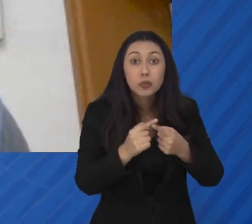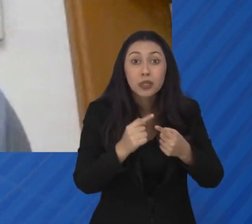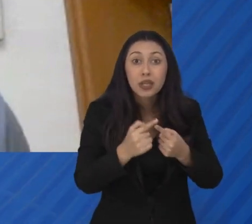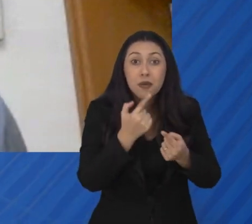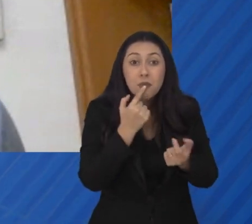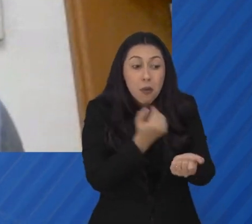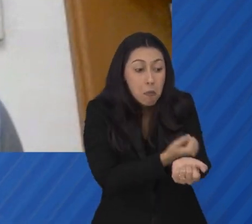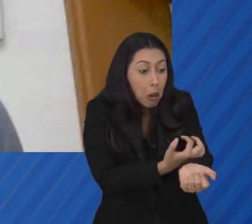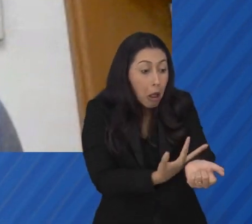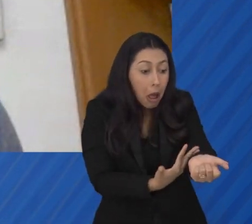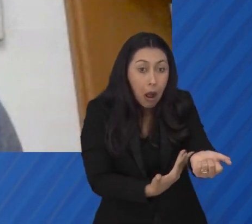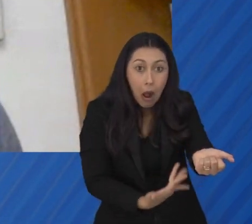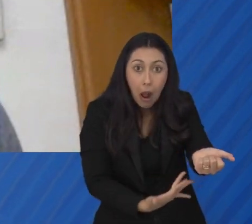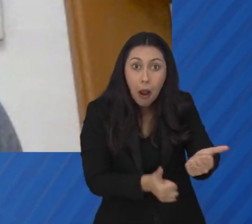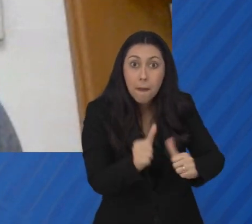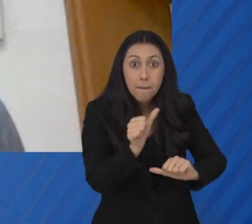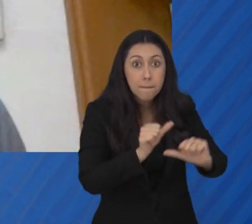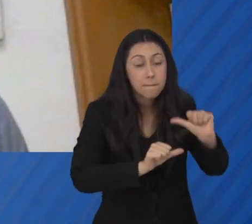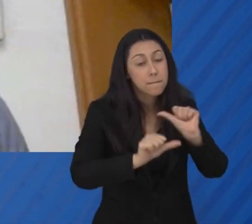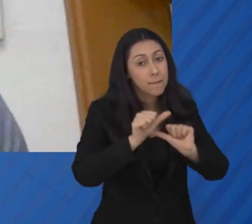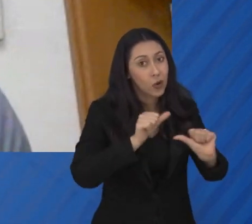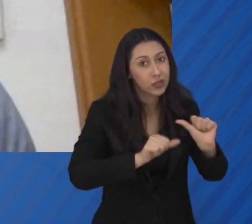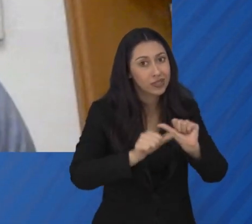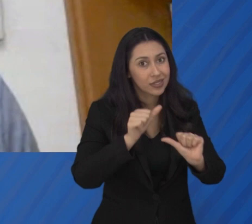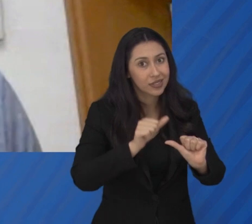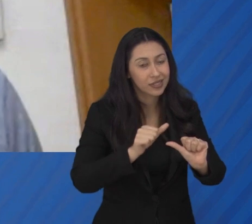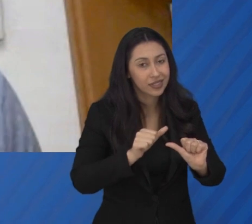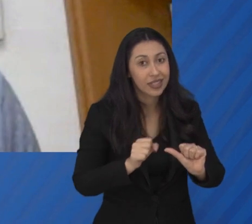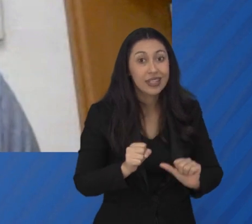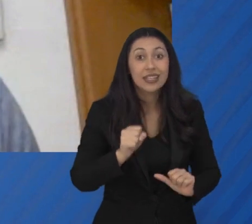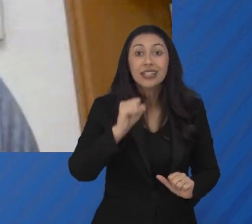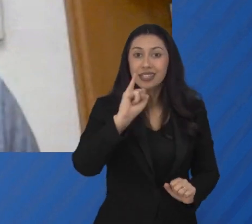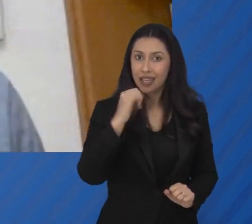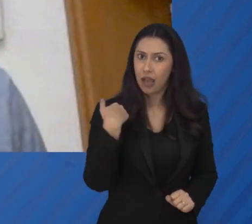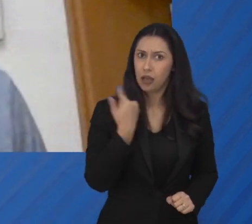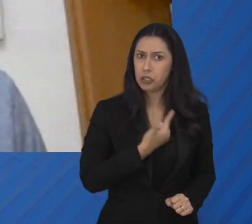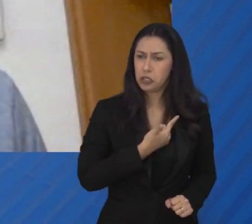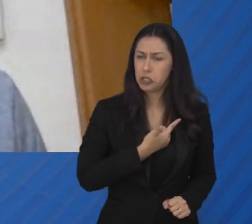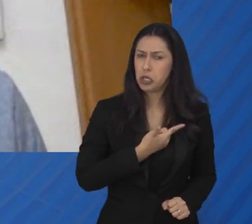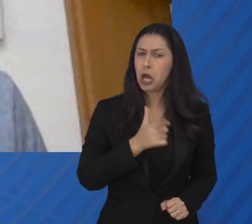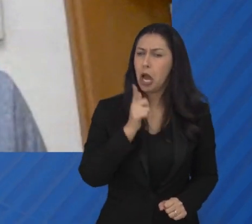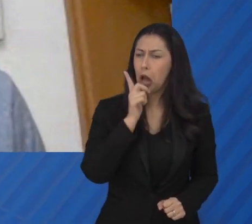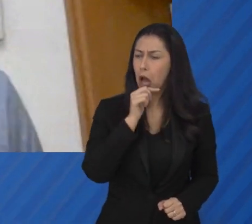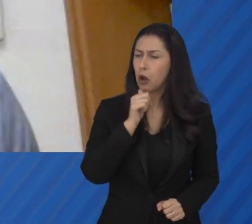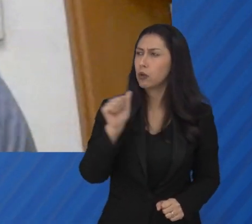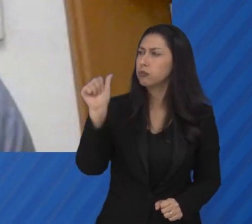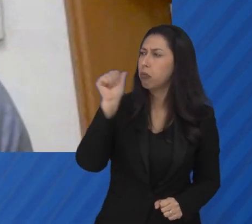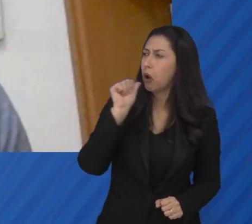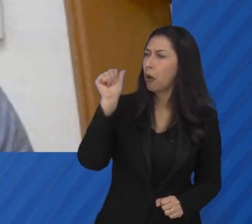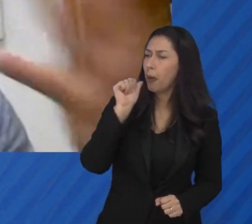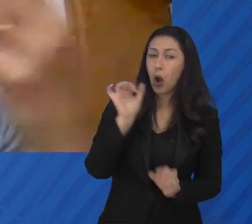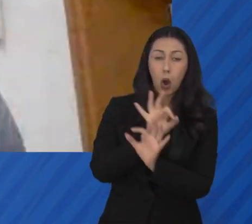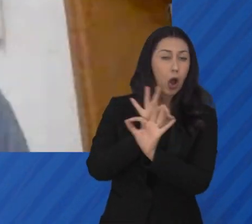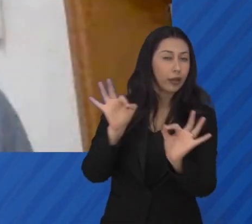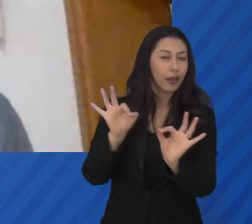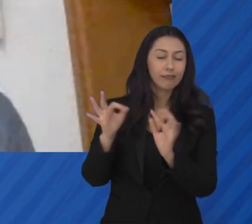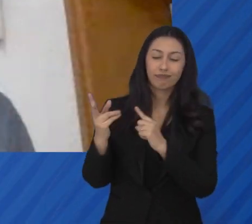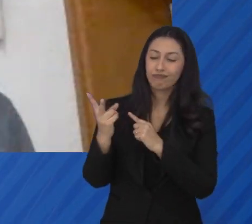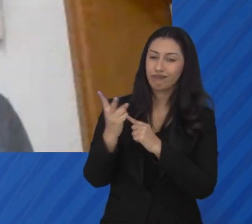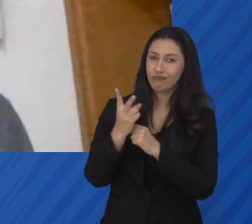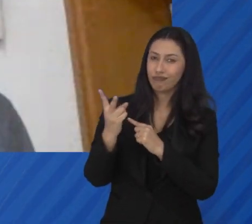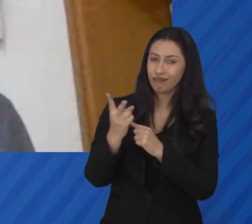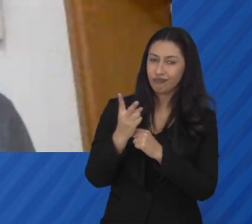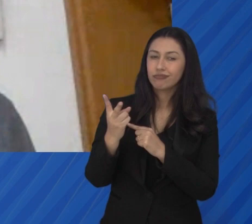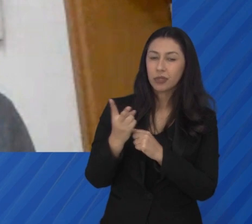alteração dos fluidos corporais. Quando a gente está bem hidratado, a gente se